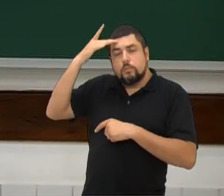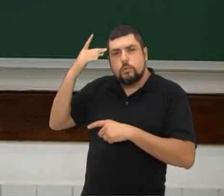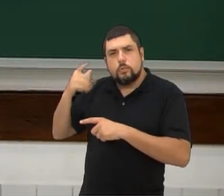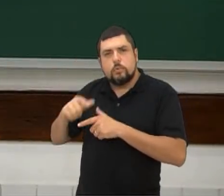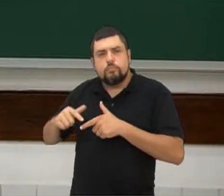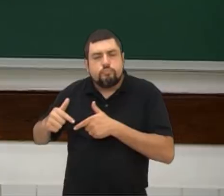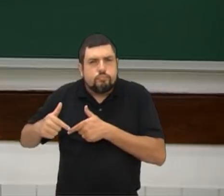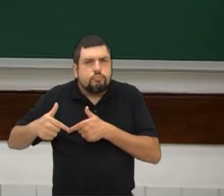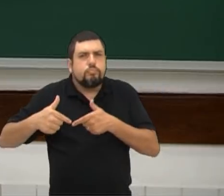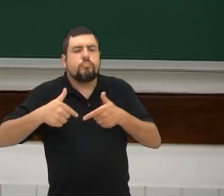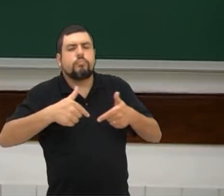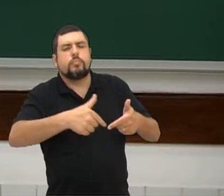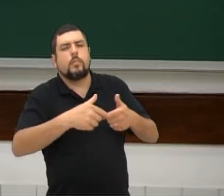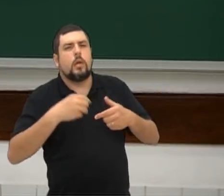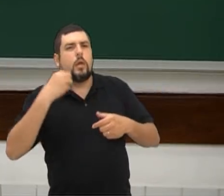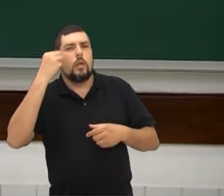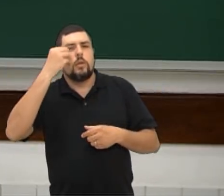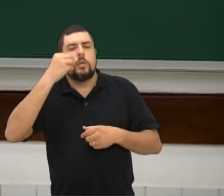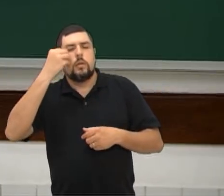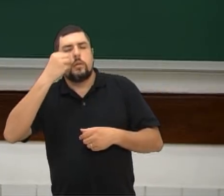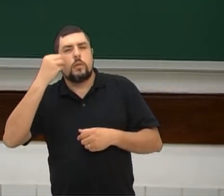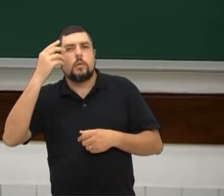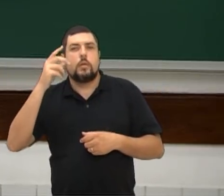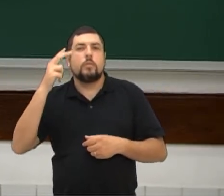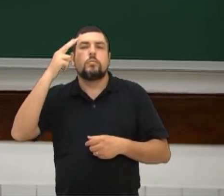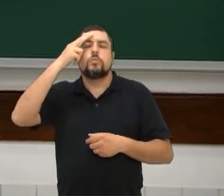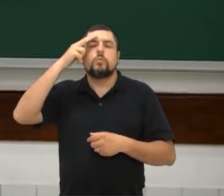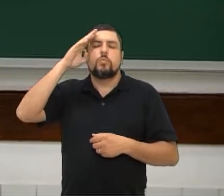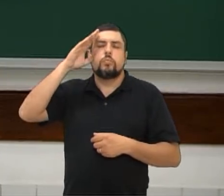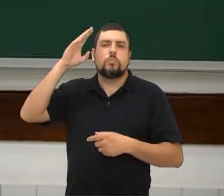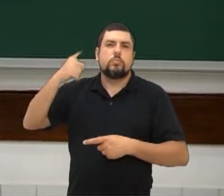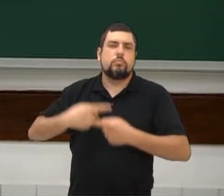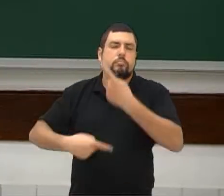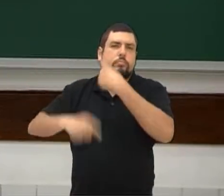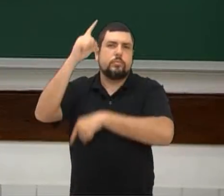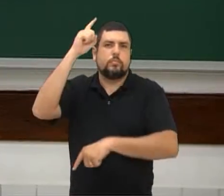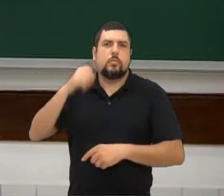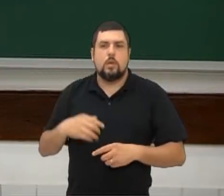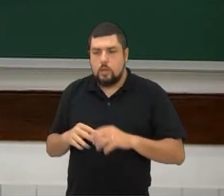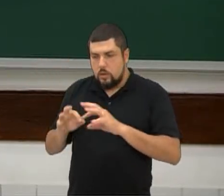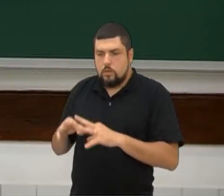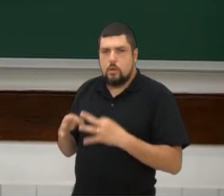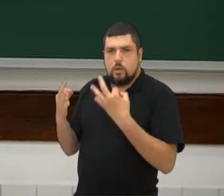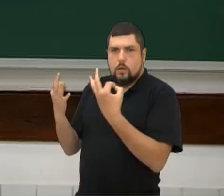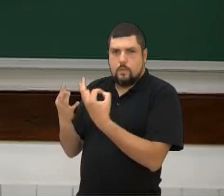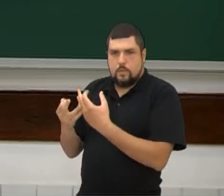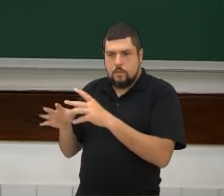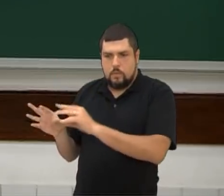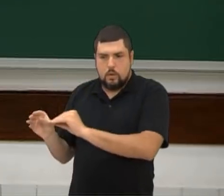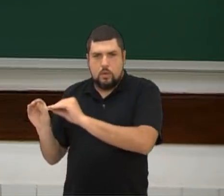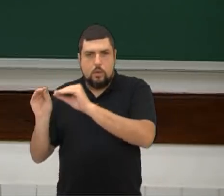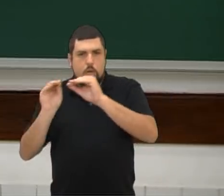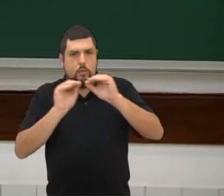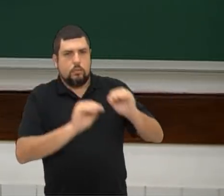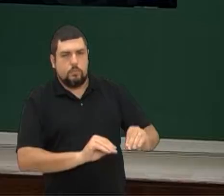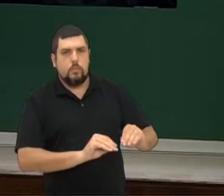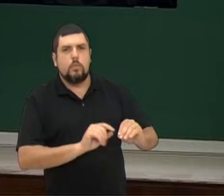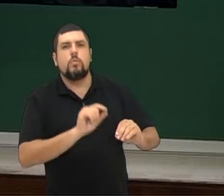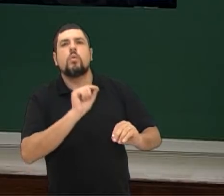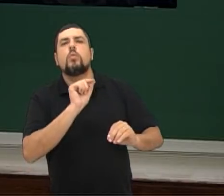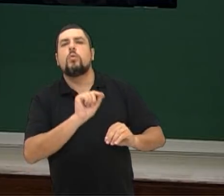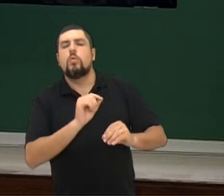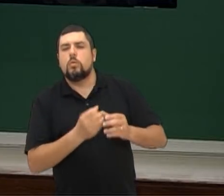Então essa é mais ou menos ali a sinopse do filme. Eu tenho essa família que se muda para construir